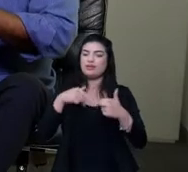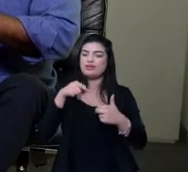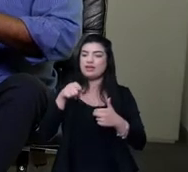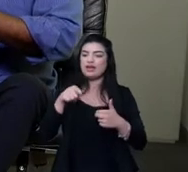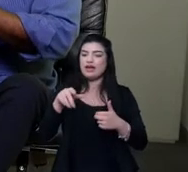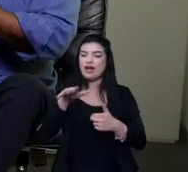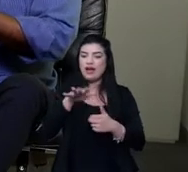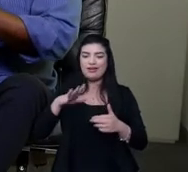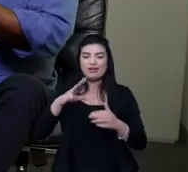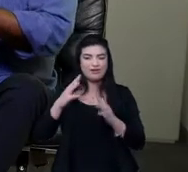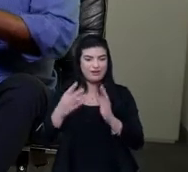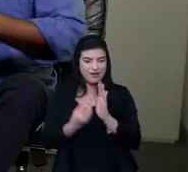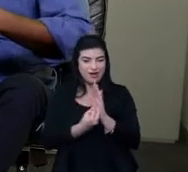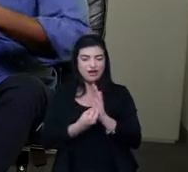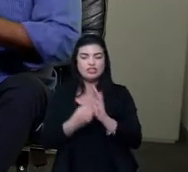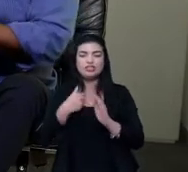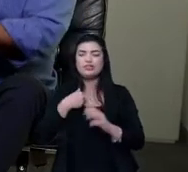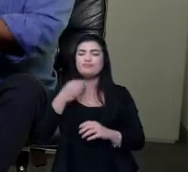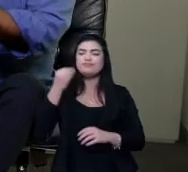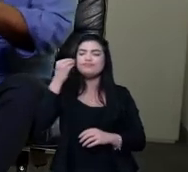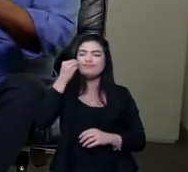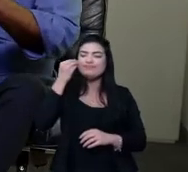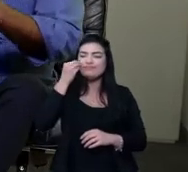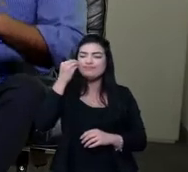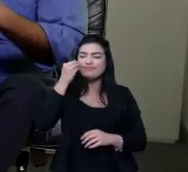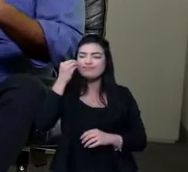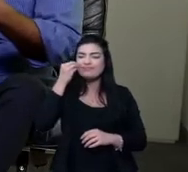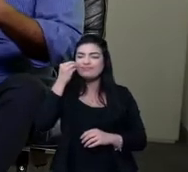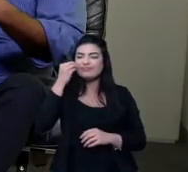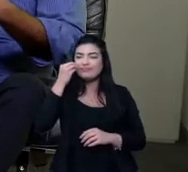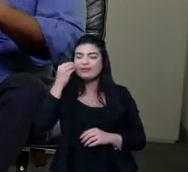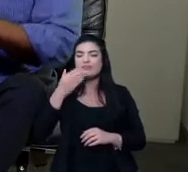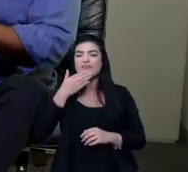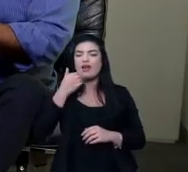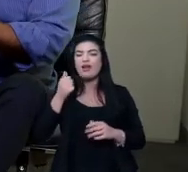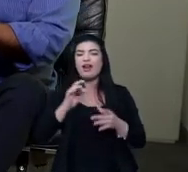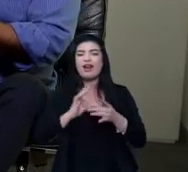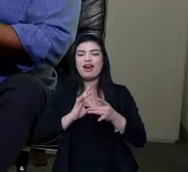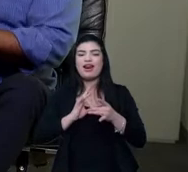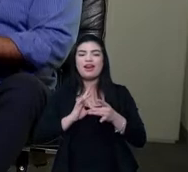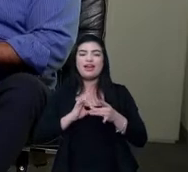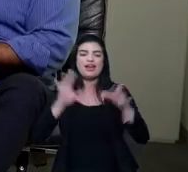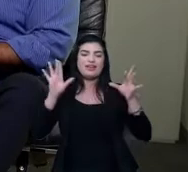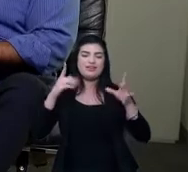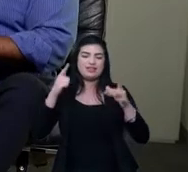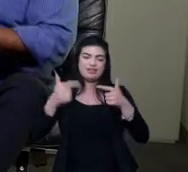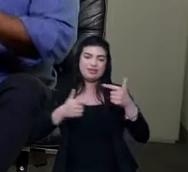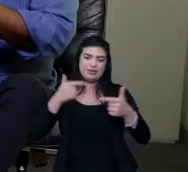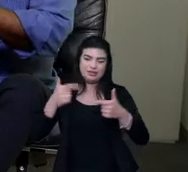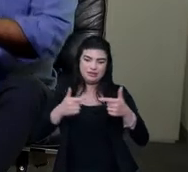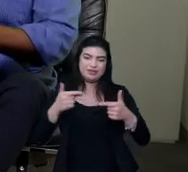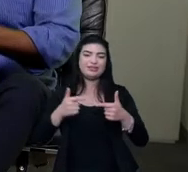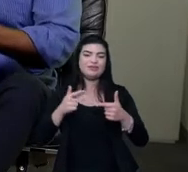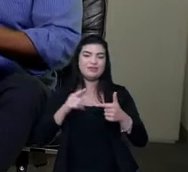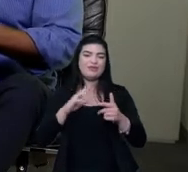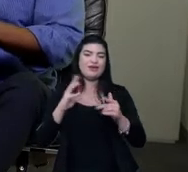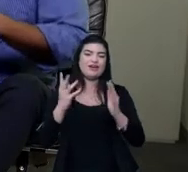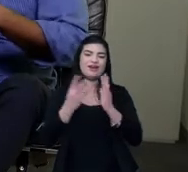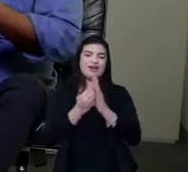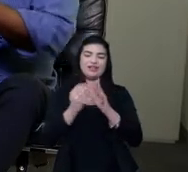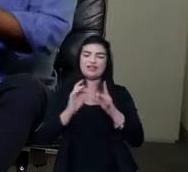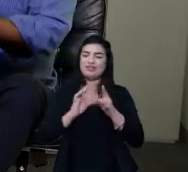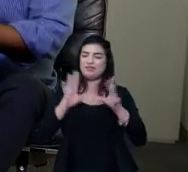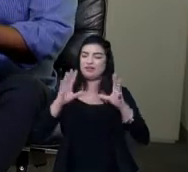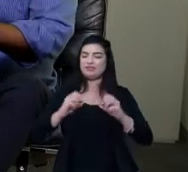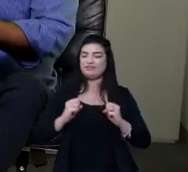eu tento, pelo menos eu tento, deixar um pouco mais livre essa coisa do trabalhar. A arte nos dá liberdade, né, para poder expressar. Então,